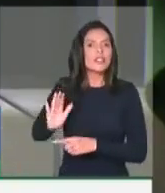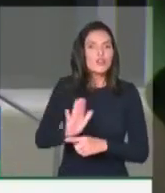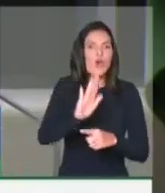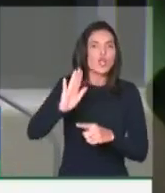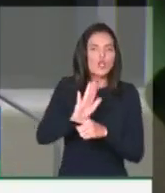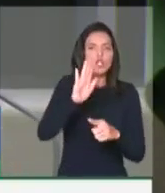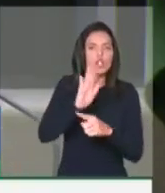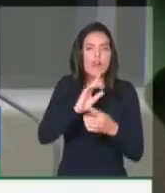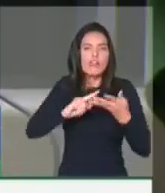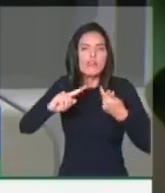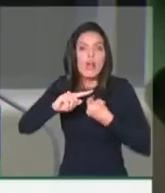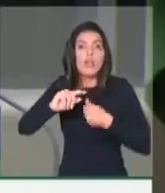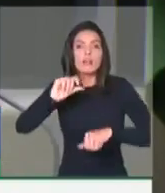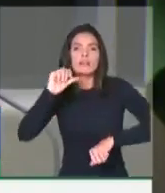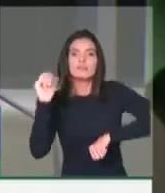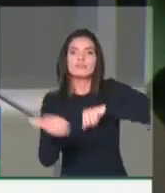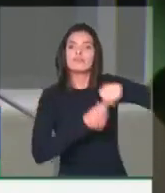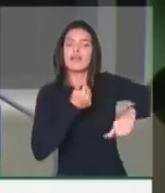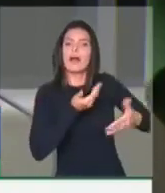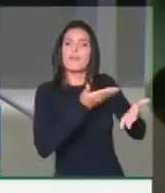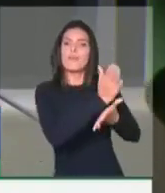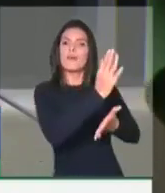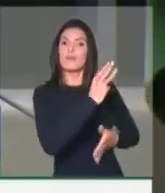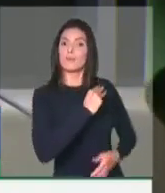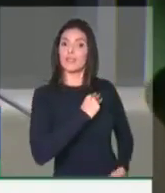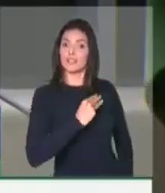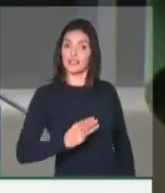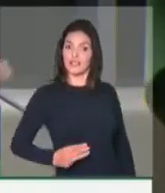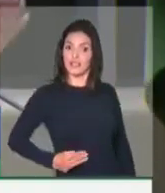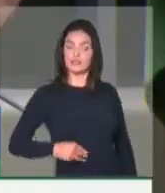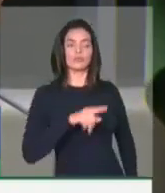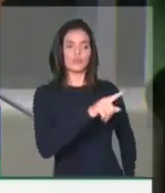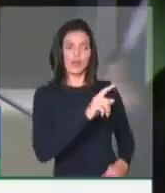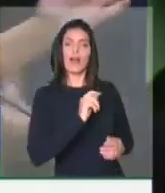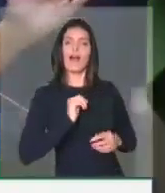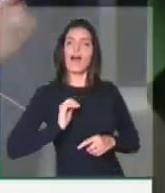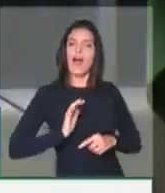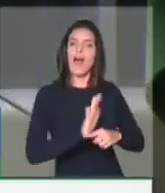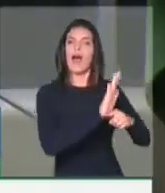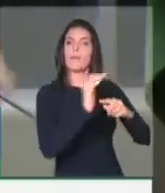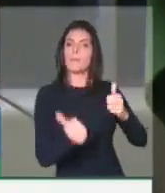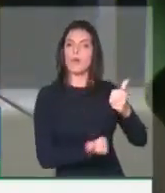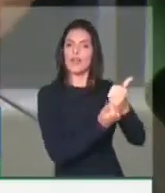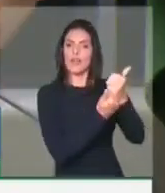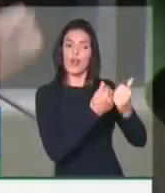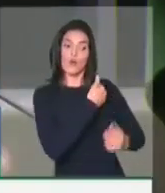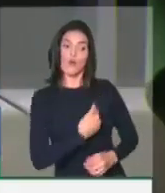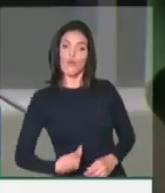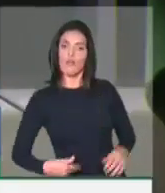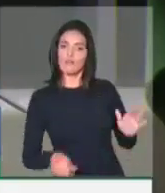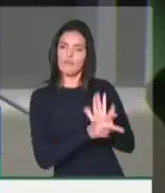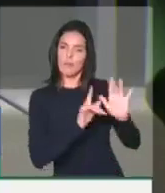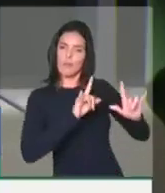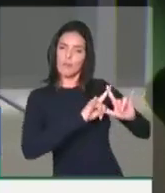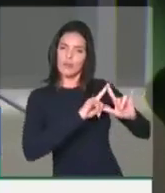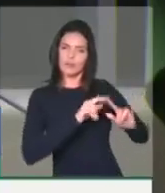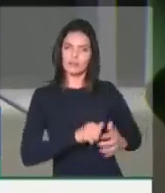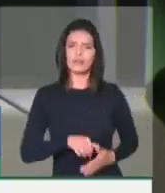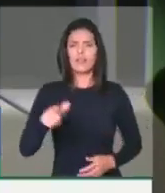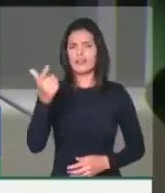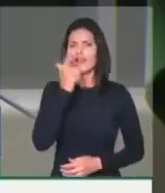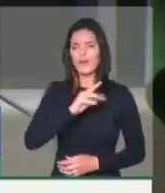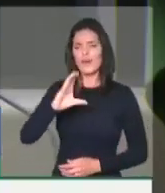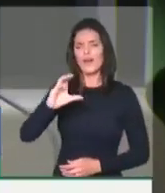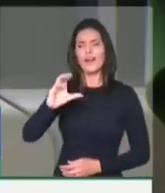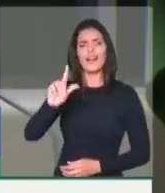ministro do governo das milícias, ministro, um cargo, um prêmio por tudo